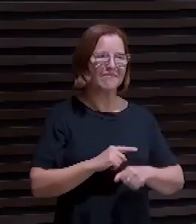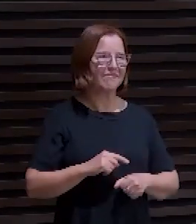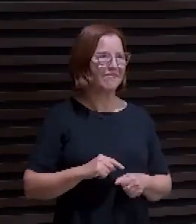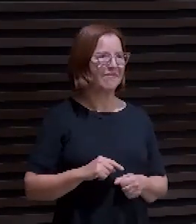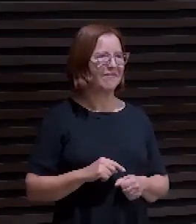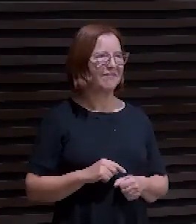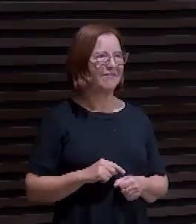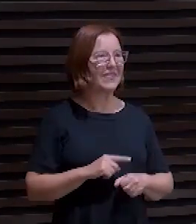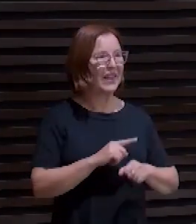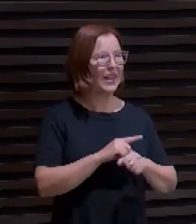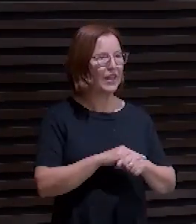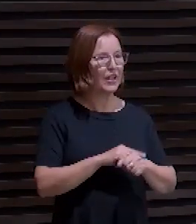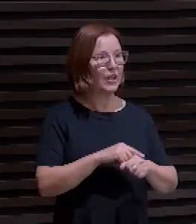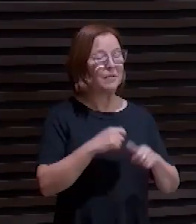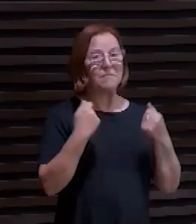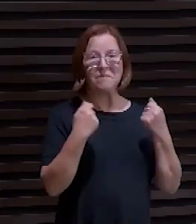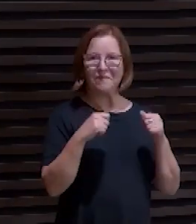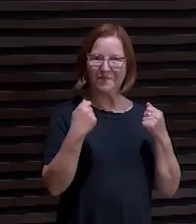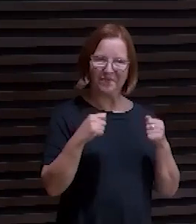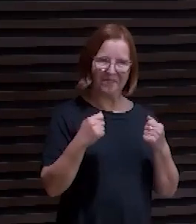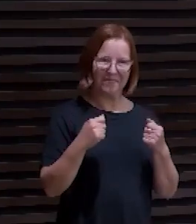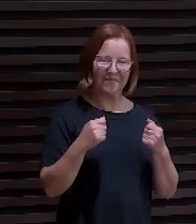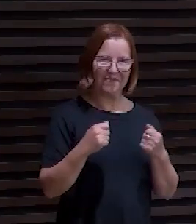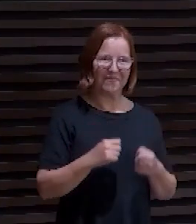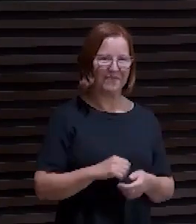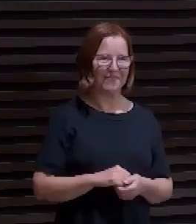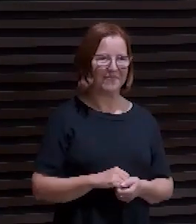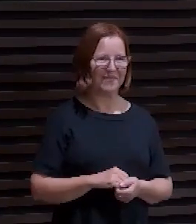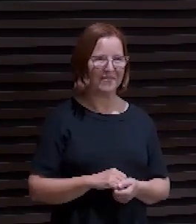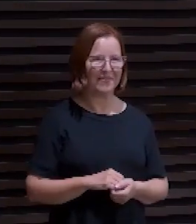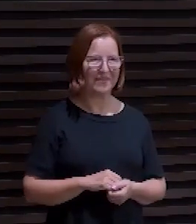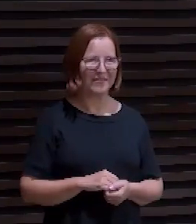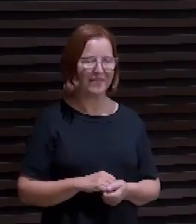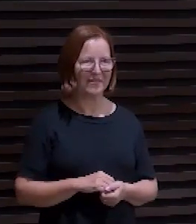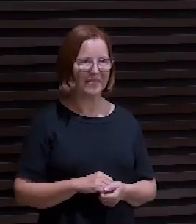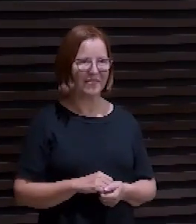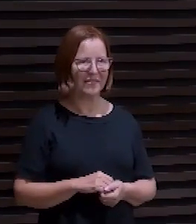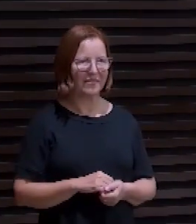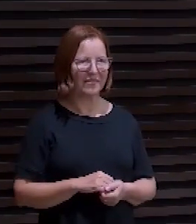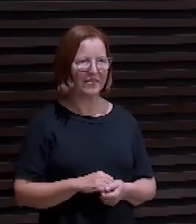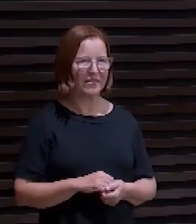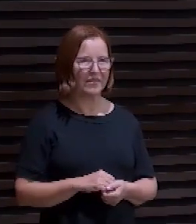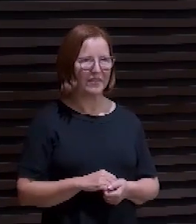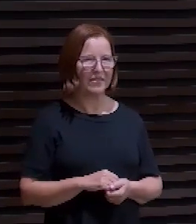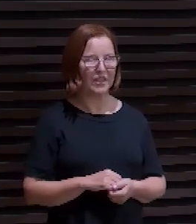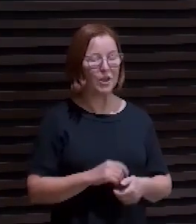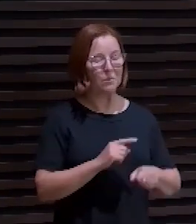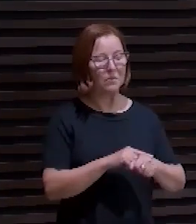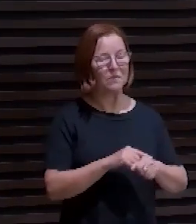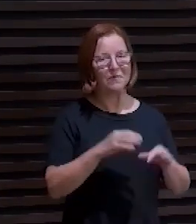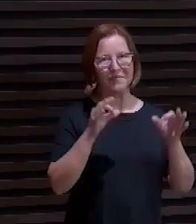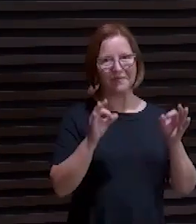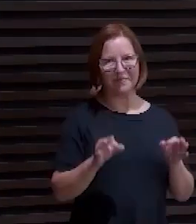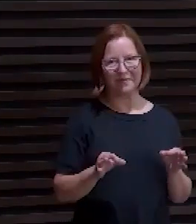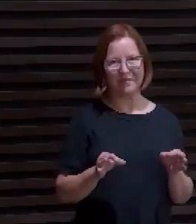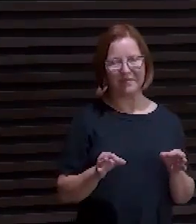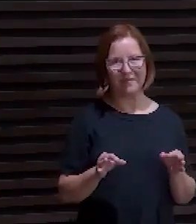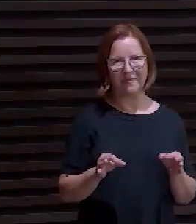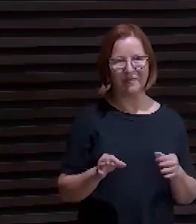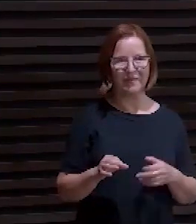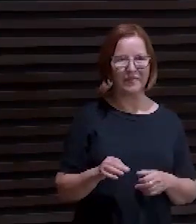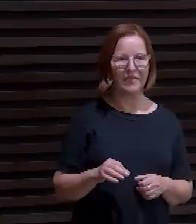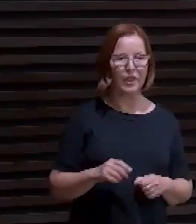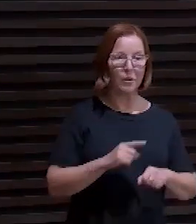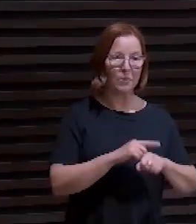Nas horas que precisarmos, em momentos oportunos, quando